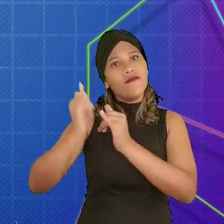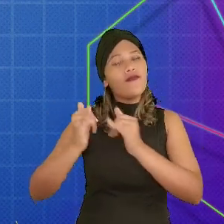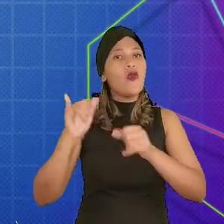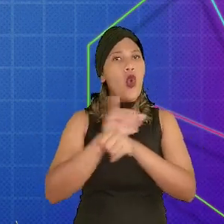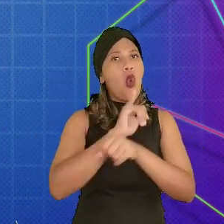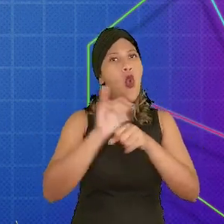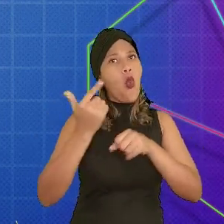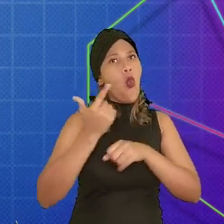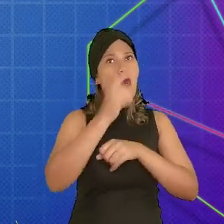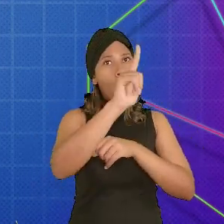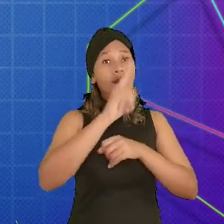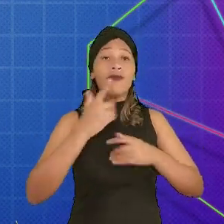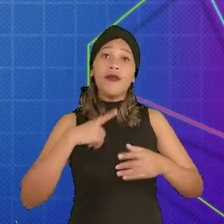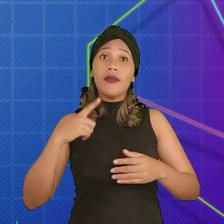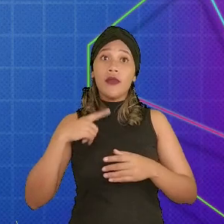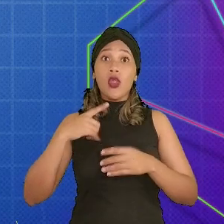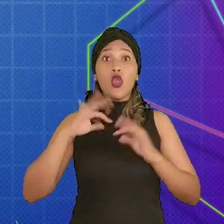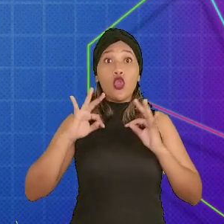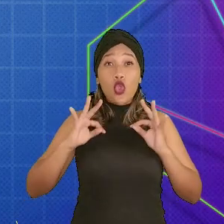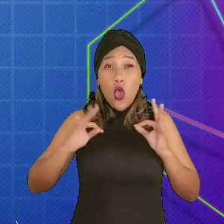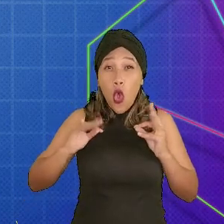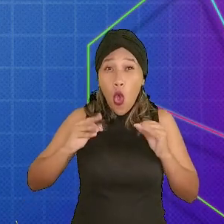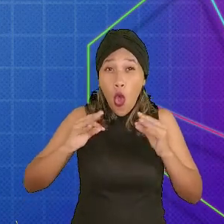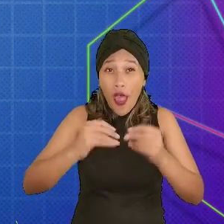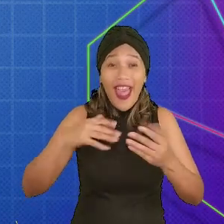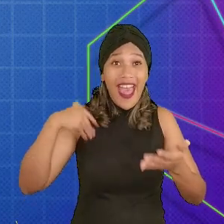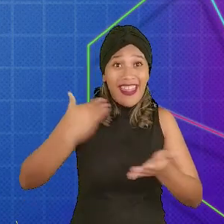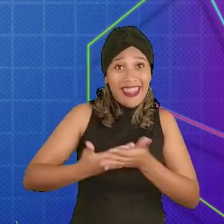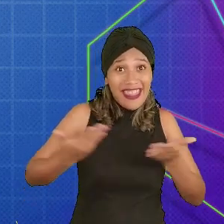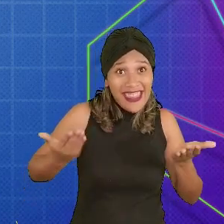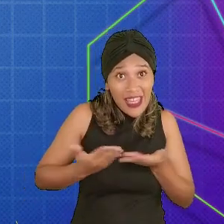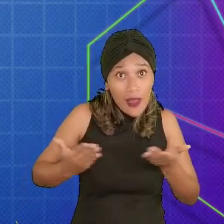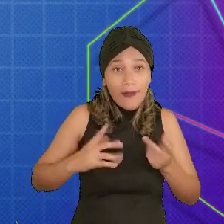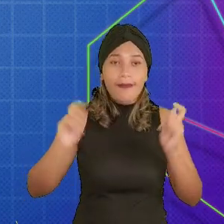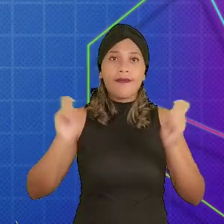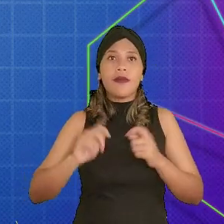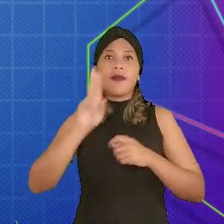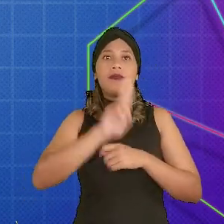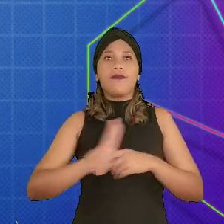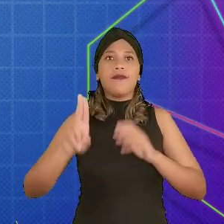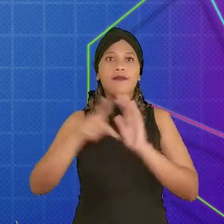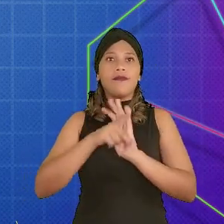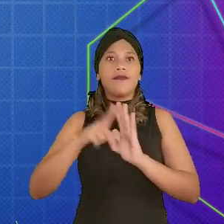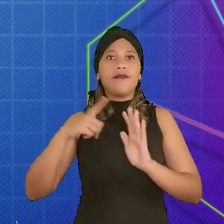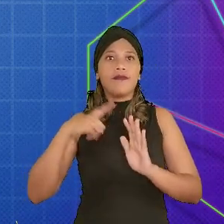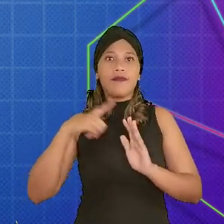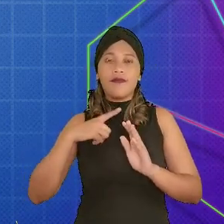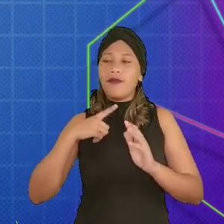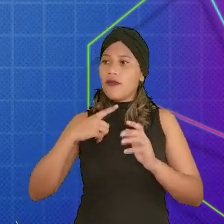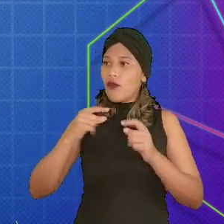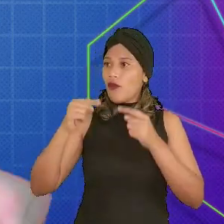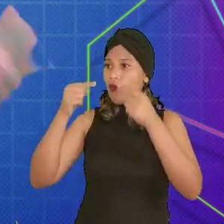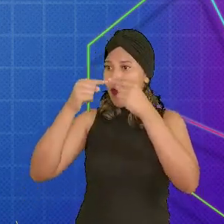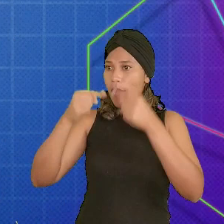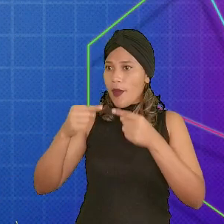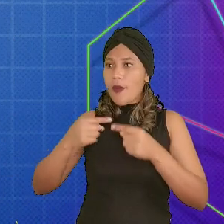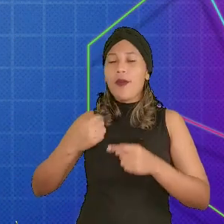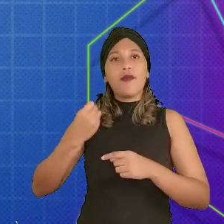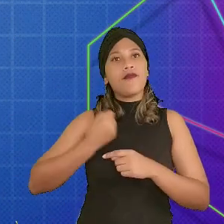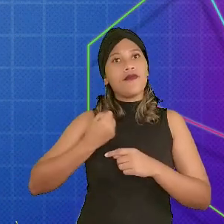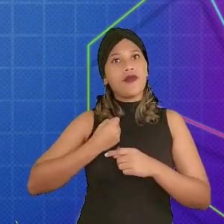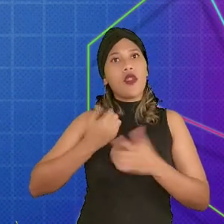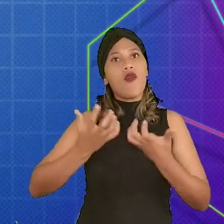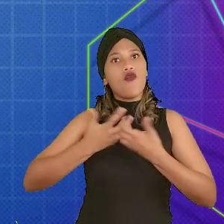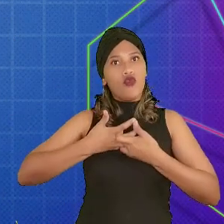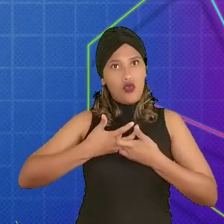da gente fazer isso. Todos os comandos que fizemos até agora poderiam usar da forma que utilizaremos para fazer a